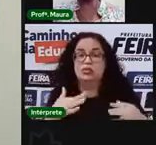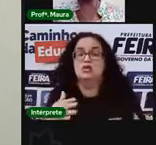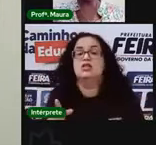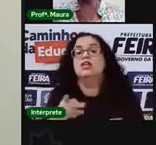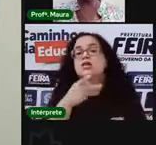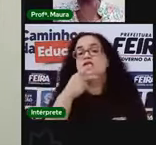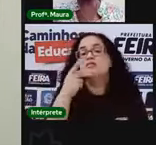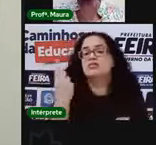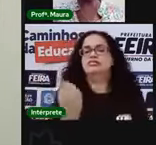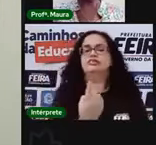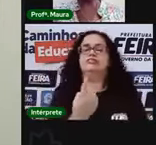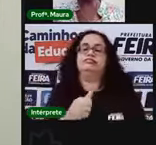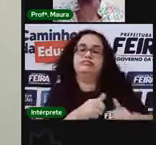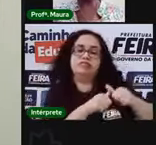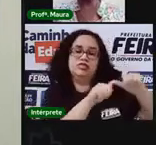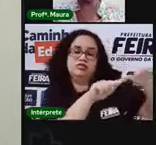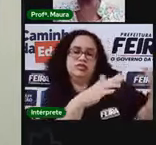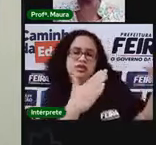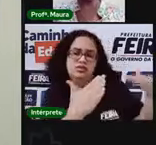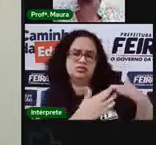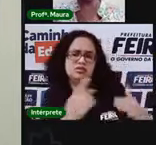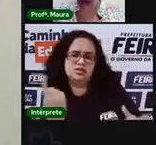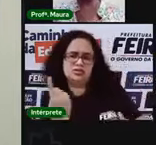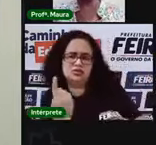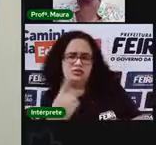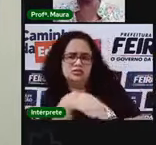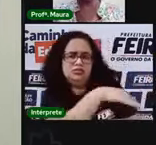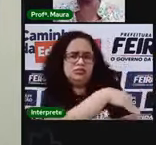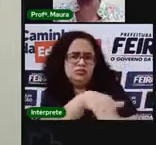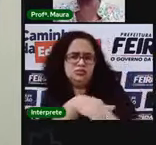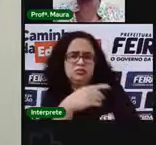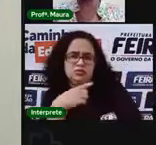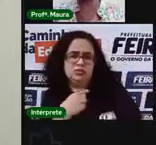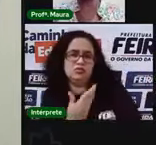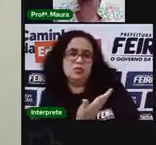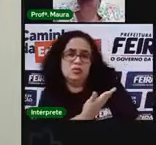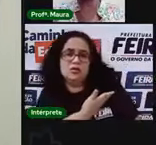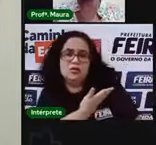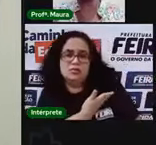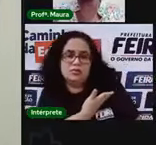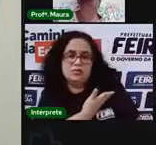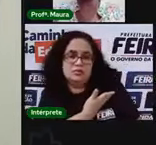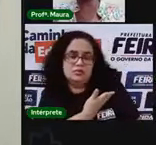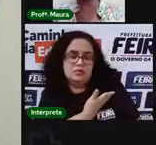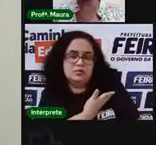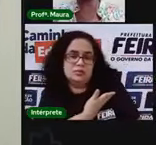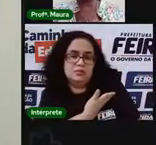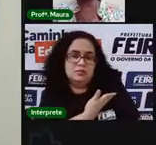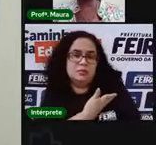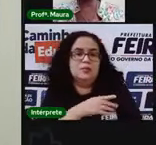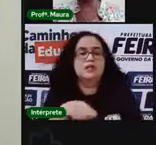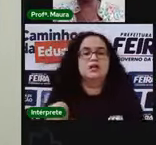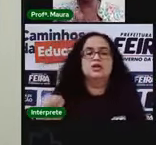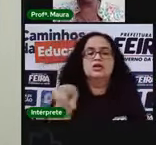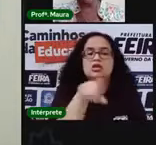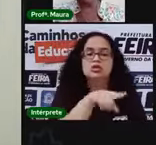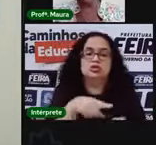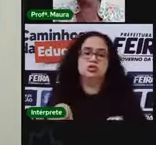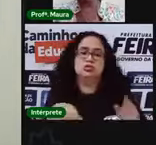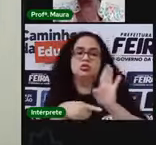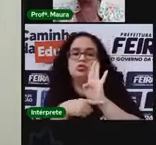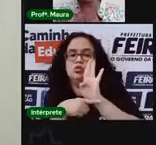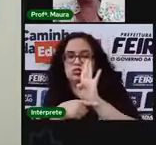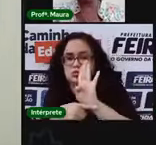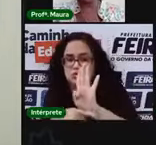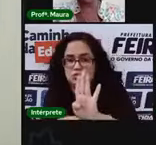assim, olha, eu vou ficar em casa, eu não vou na praça me aglomerar com os coleguinhas. Você já está sendo